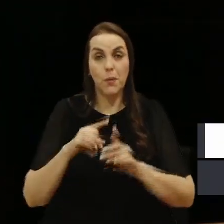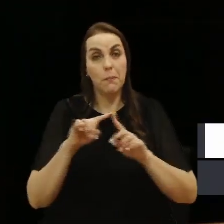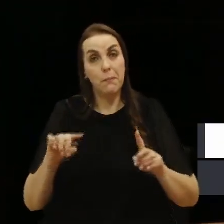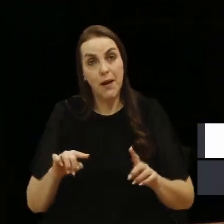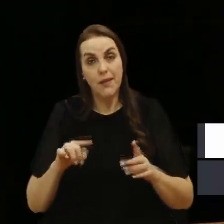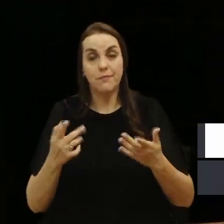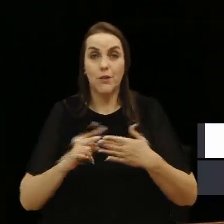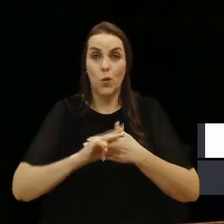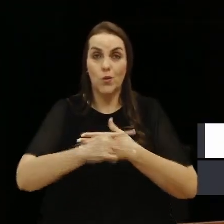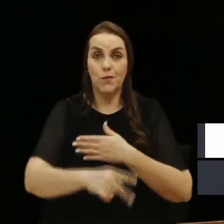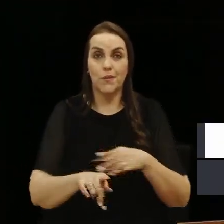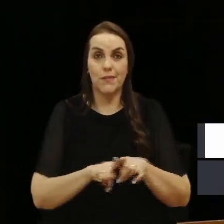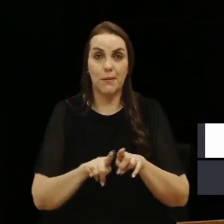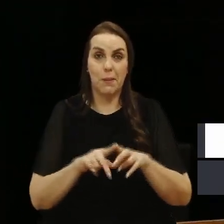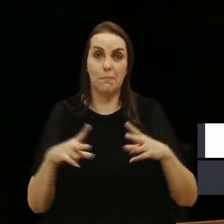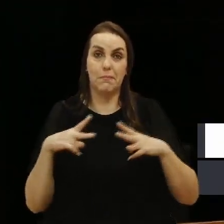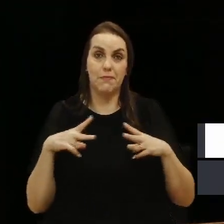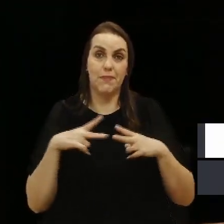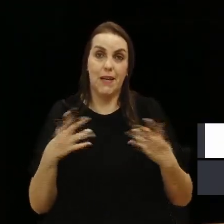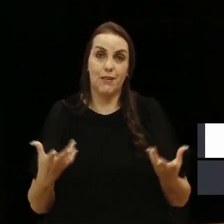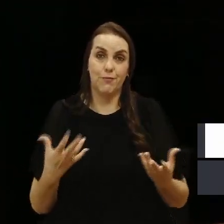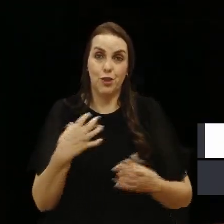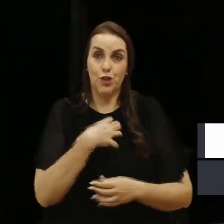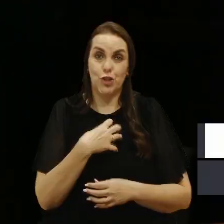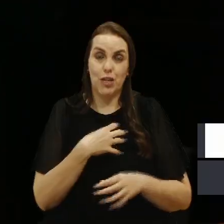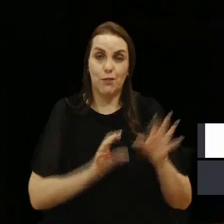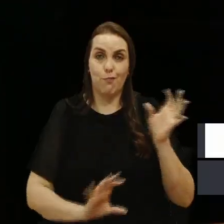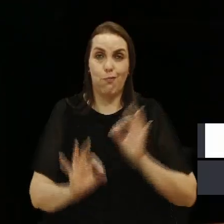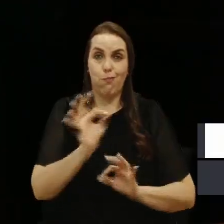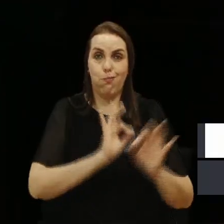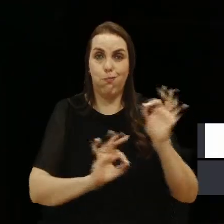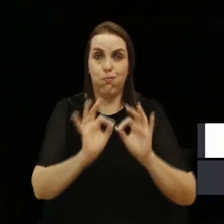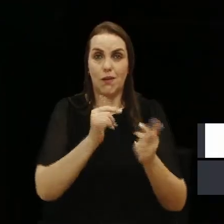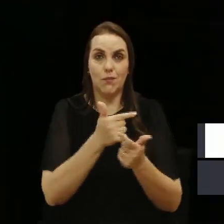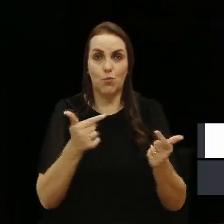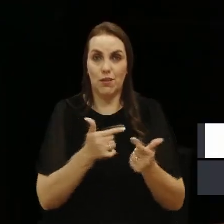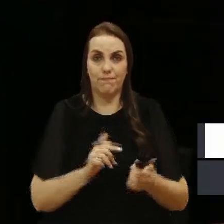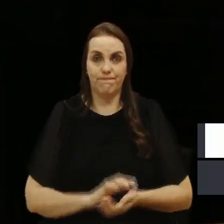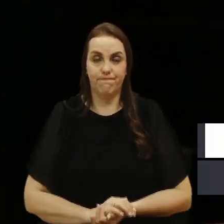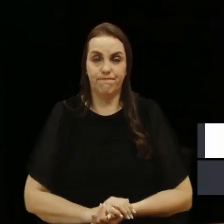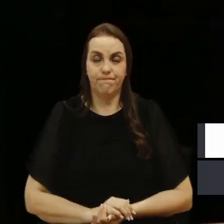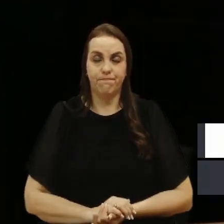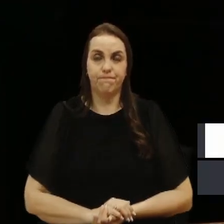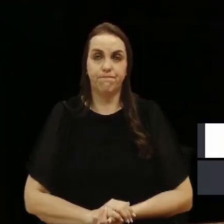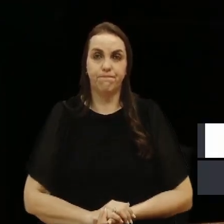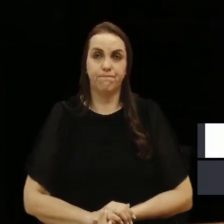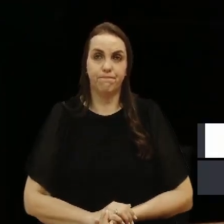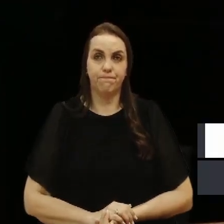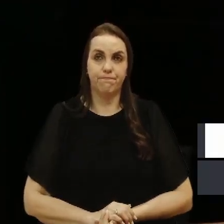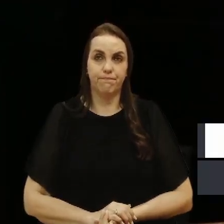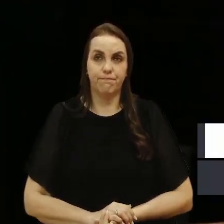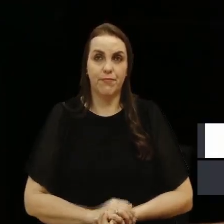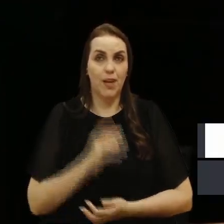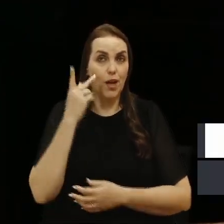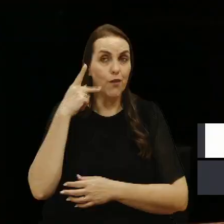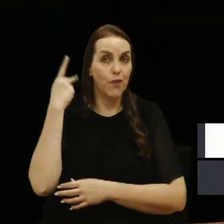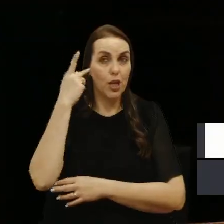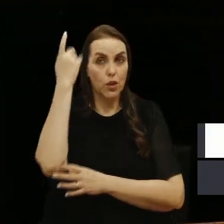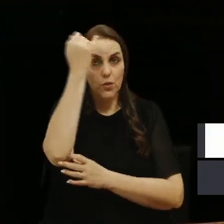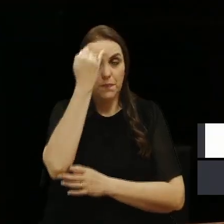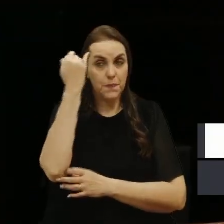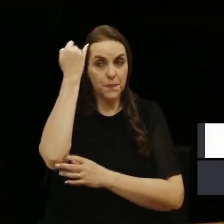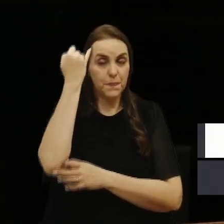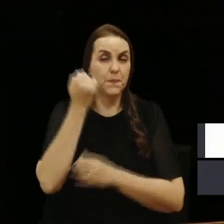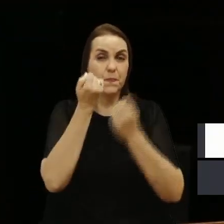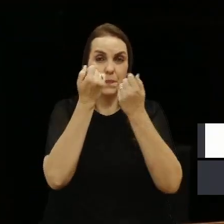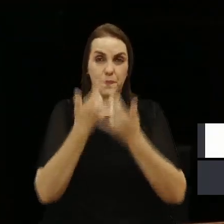serviços privados também se instalam de forma desordenada. E aí, o vereador Zé D'Ambrosio trouxe sobre essa questão dos incêndios,